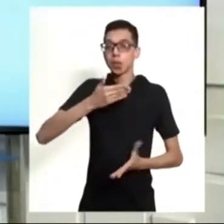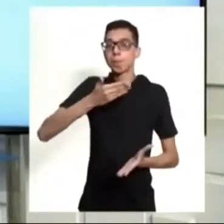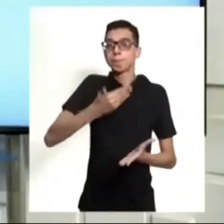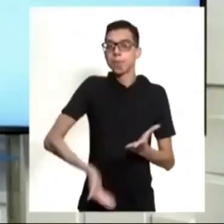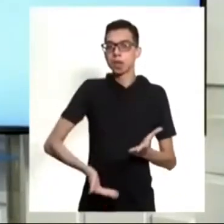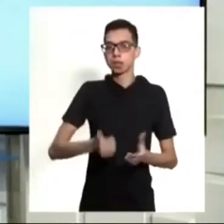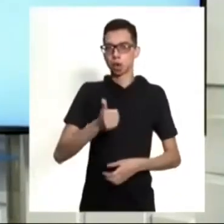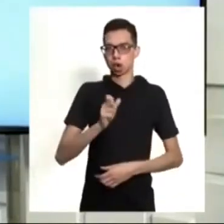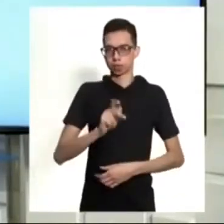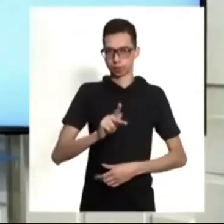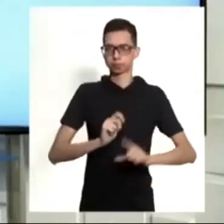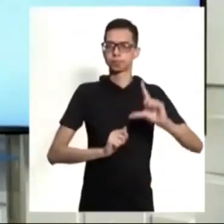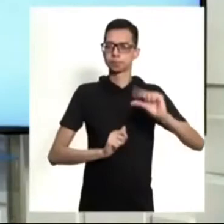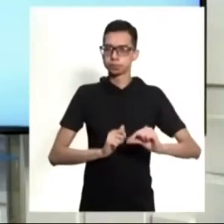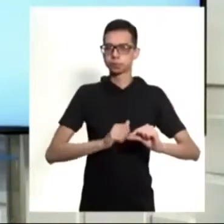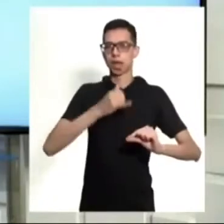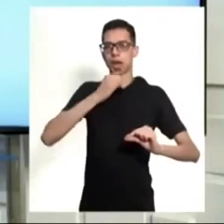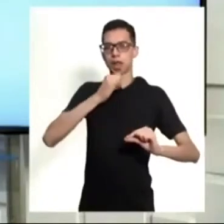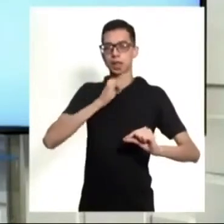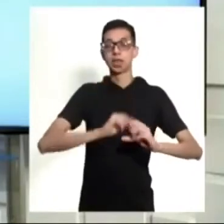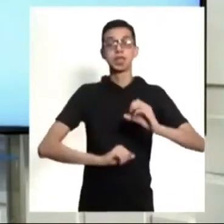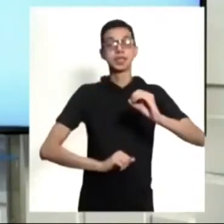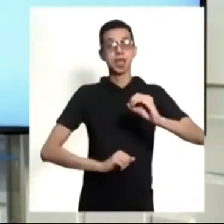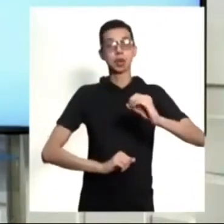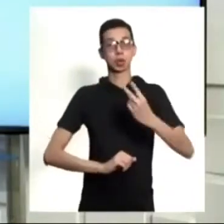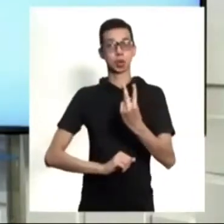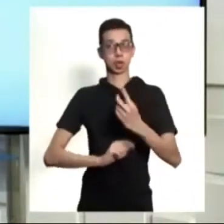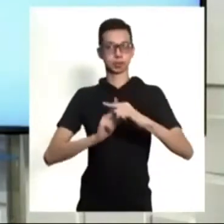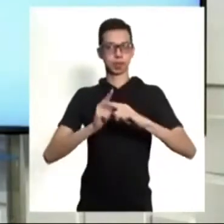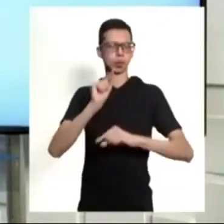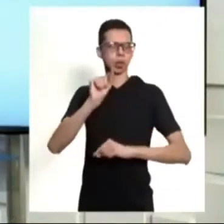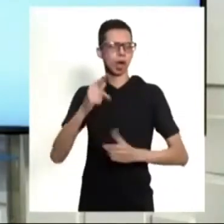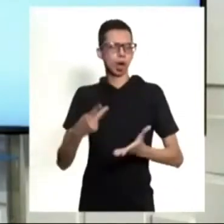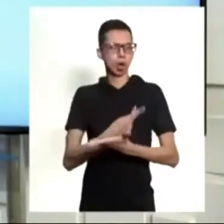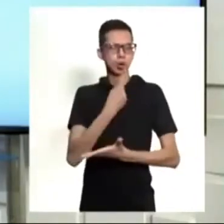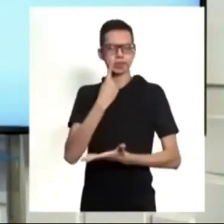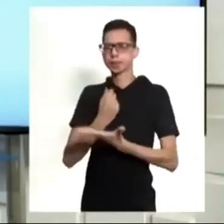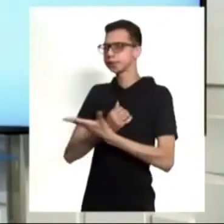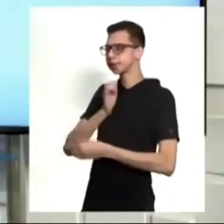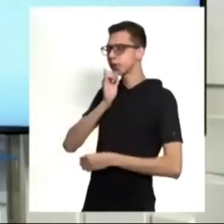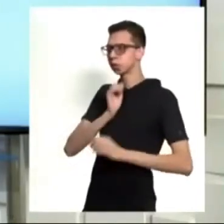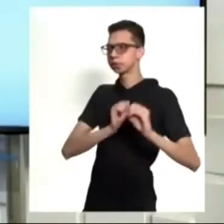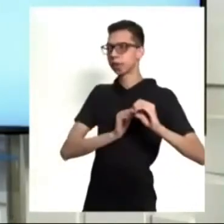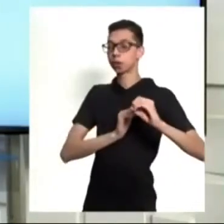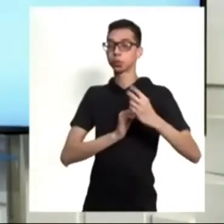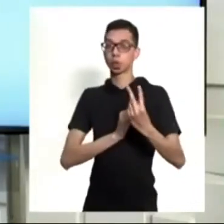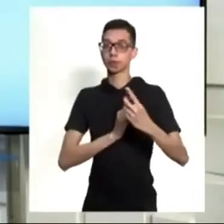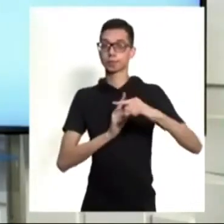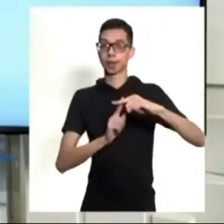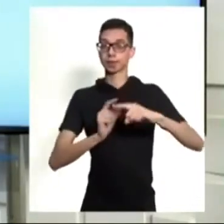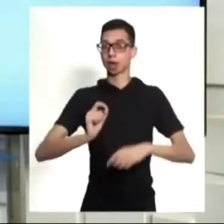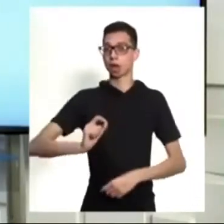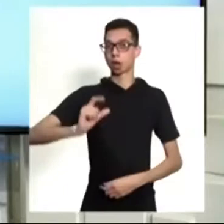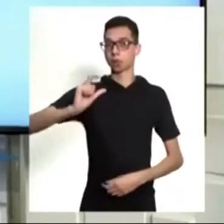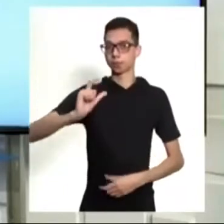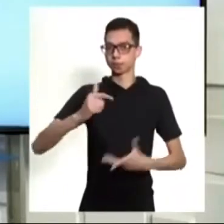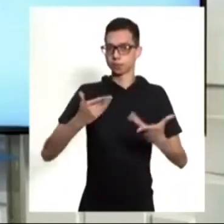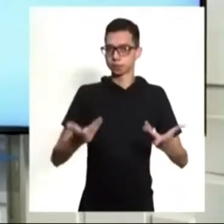de 0 para 2+, o que está acontecendo com a carguinha? Uma outra coisa que você pode perceber, ó, 0 para 2+, está aumentando a carguinha. Então você pode colocar